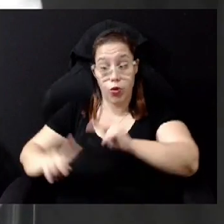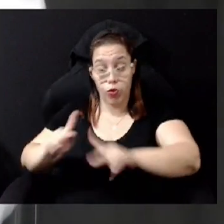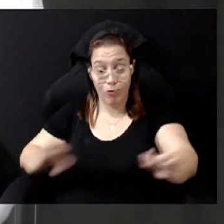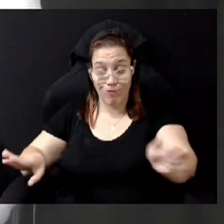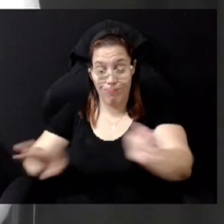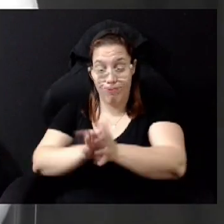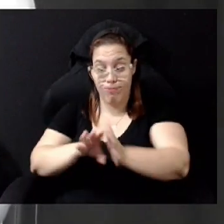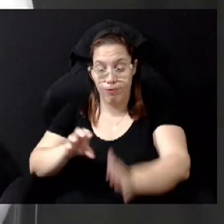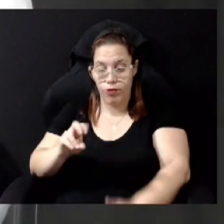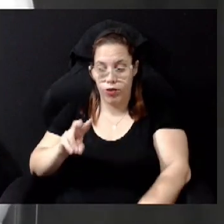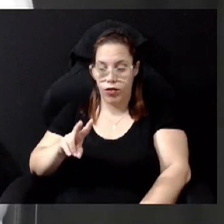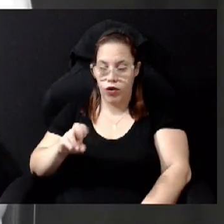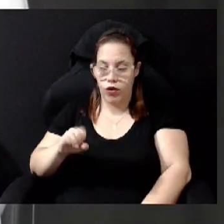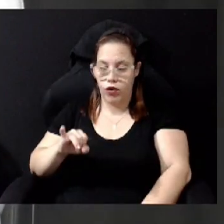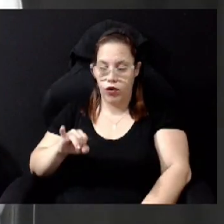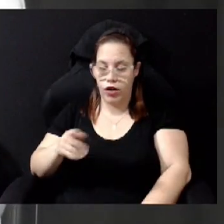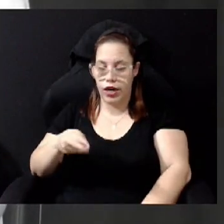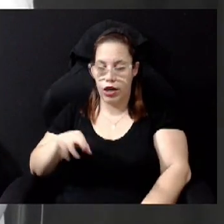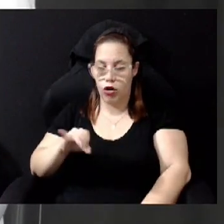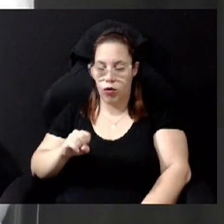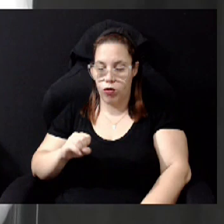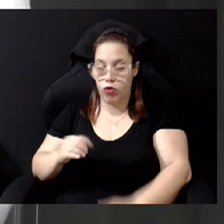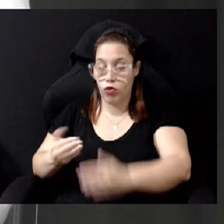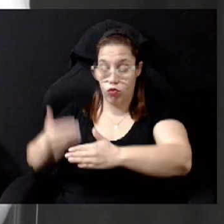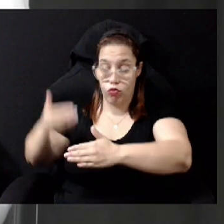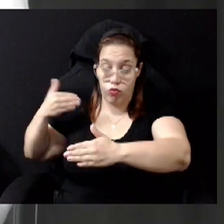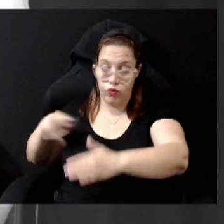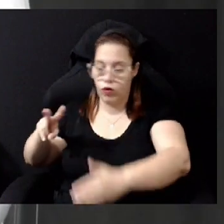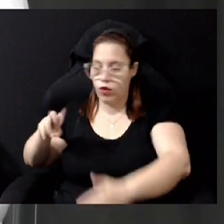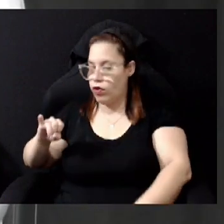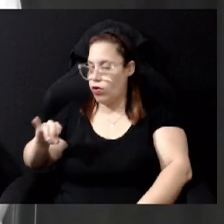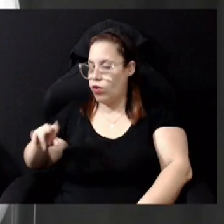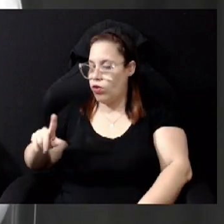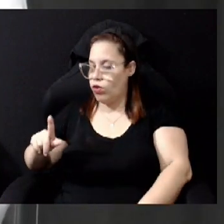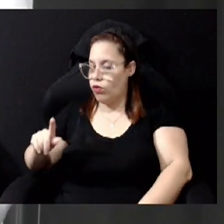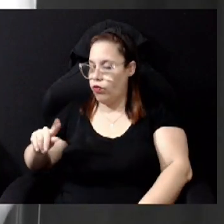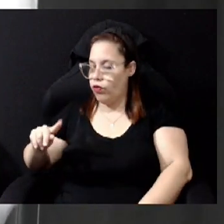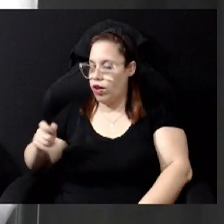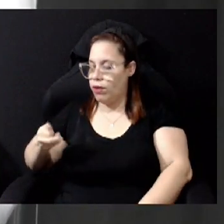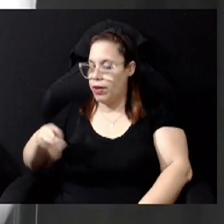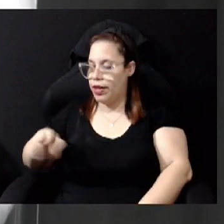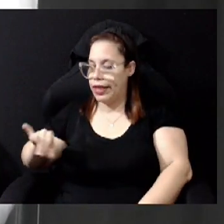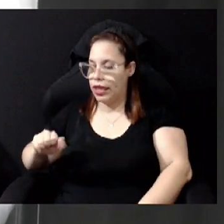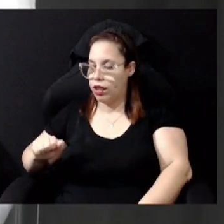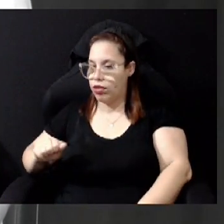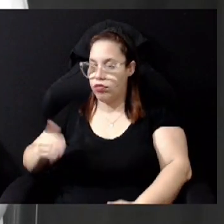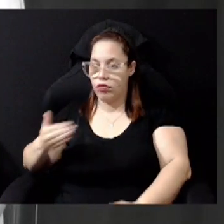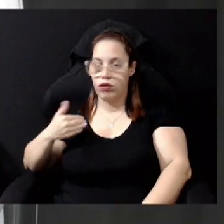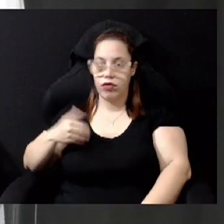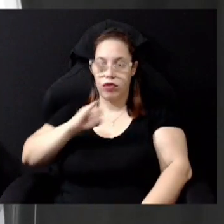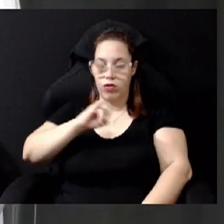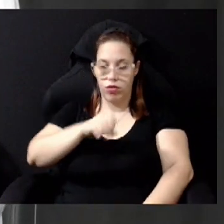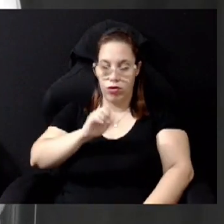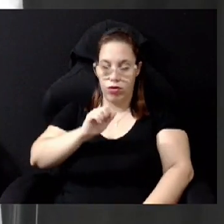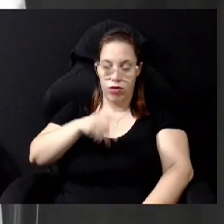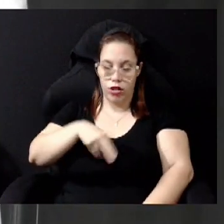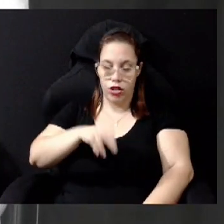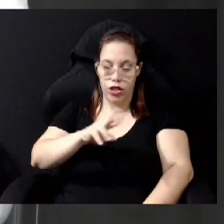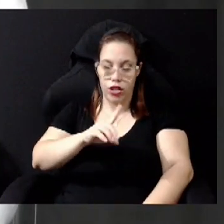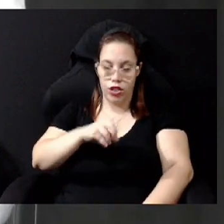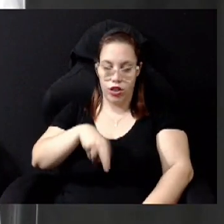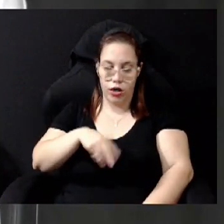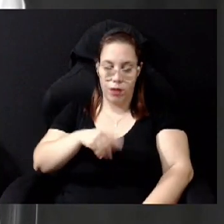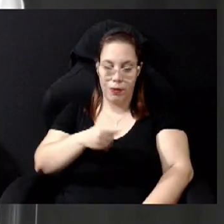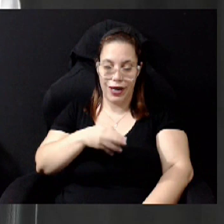Viracopos e no fundo também, Vila Princesa, aqueles bairros ali do fundo, atrás do Jardim Planalto, tudo que tinha que ser movido